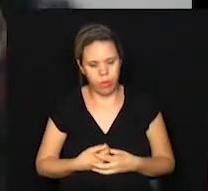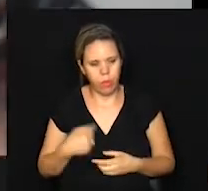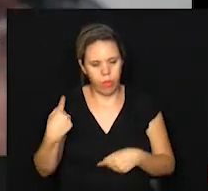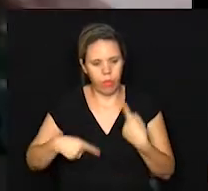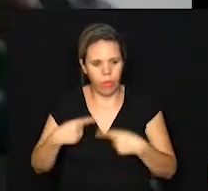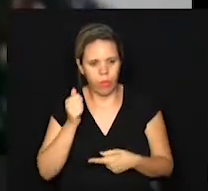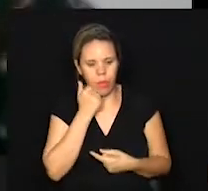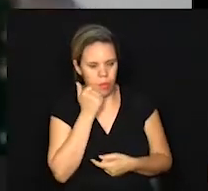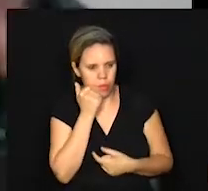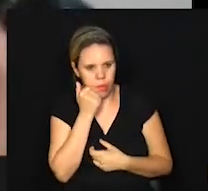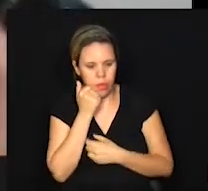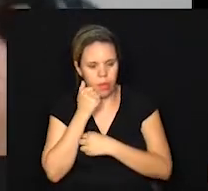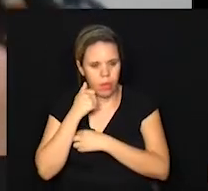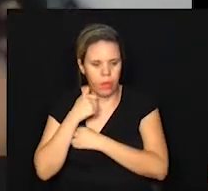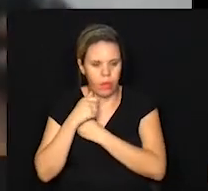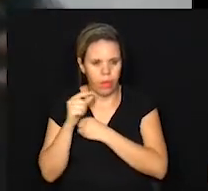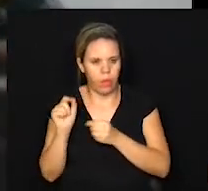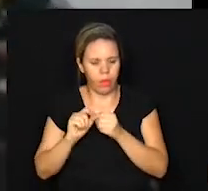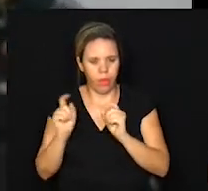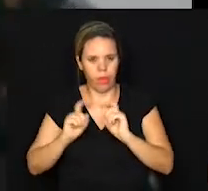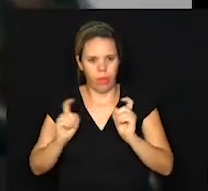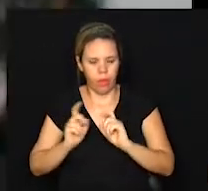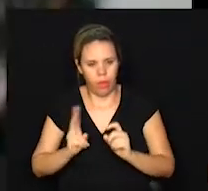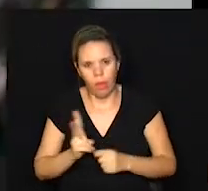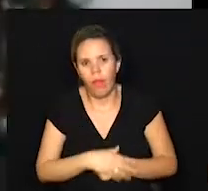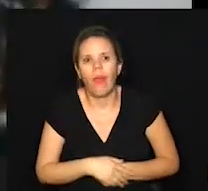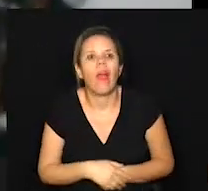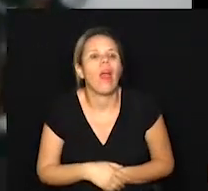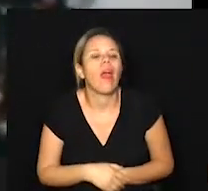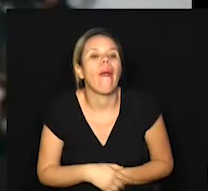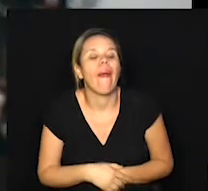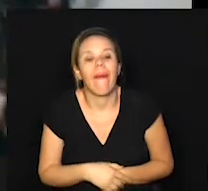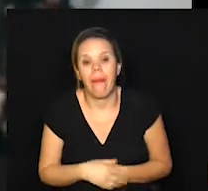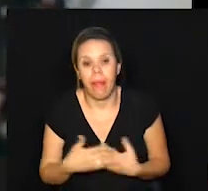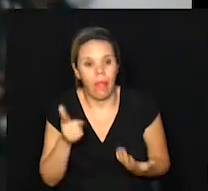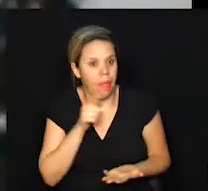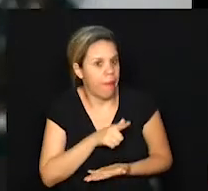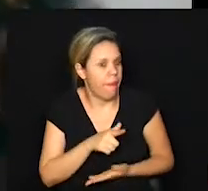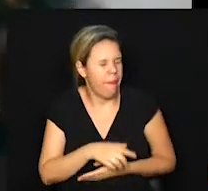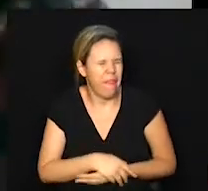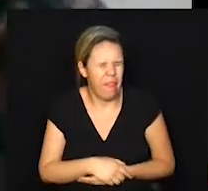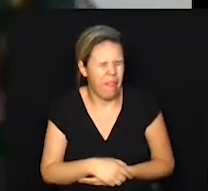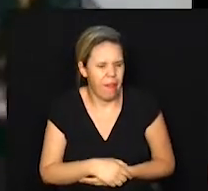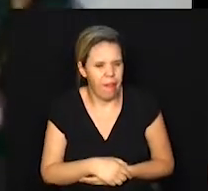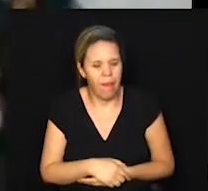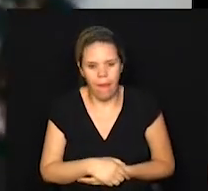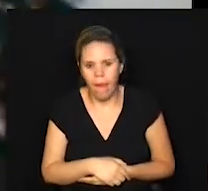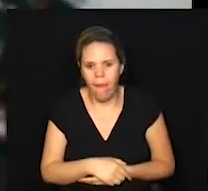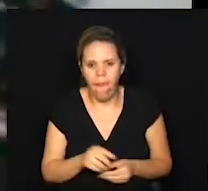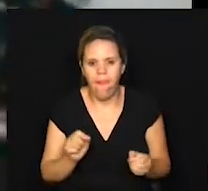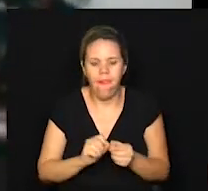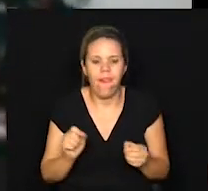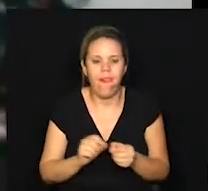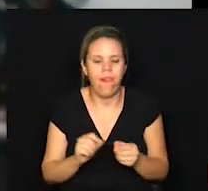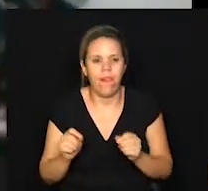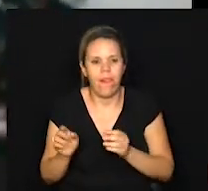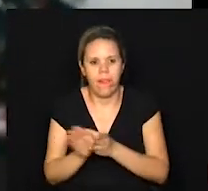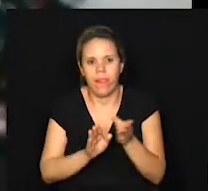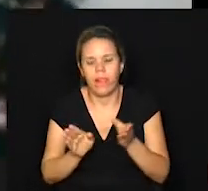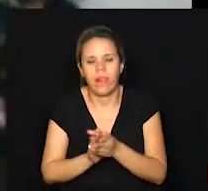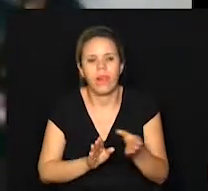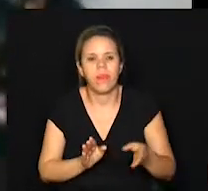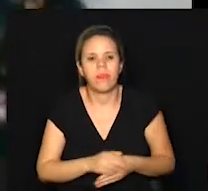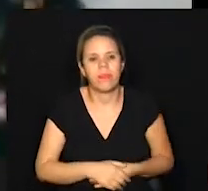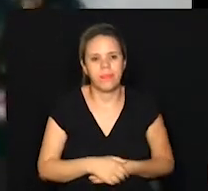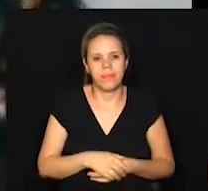políticos, e a gente vai fazendo essa reunião e finalmente eu consigo fazer essas orientações que